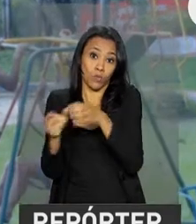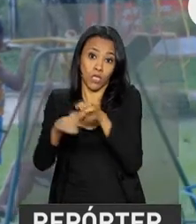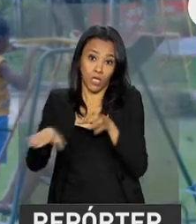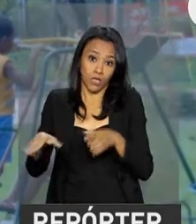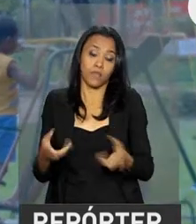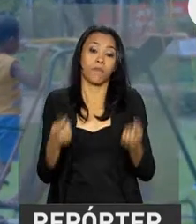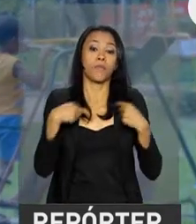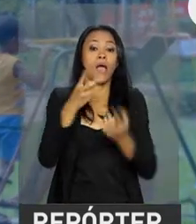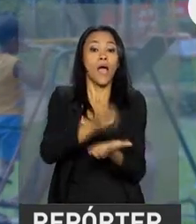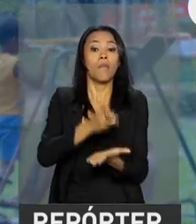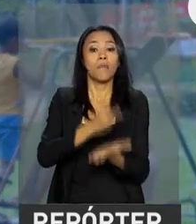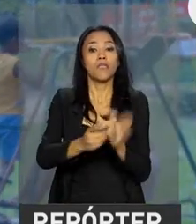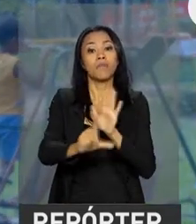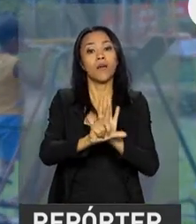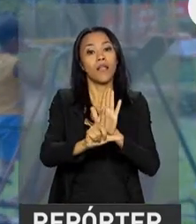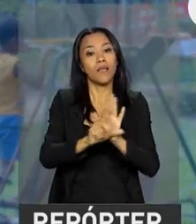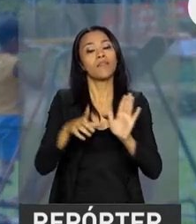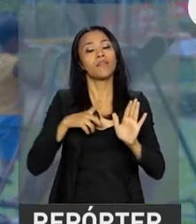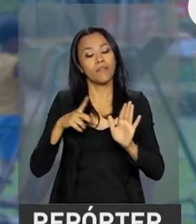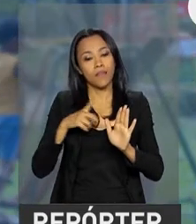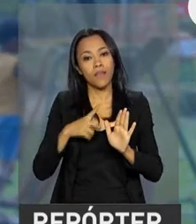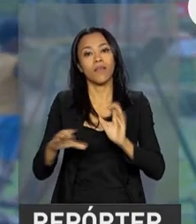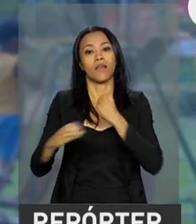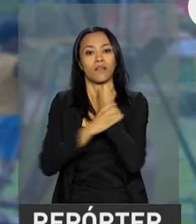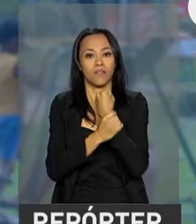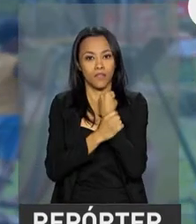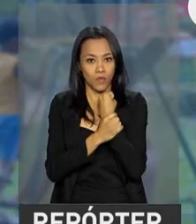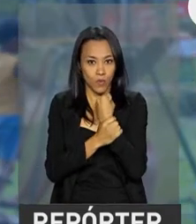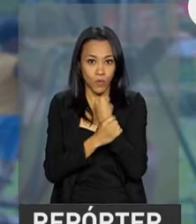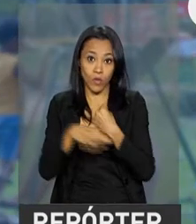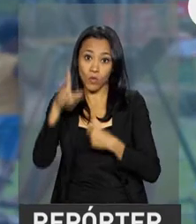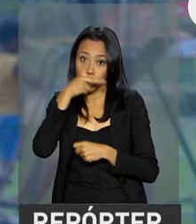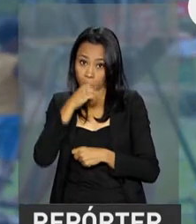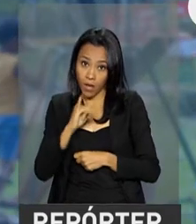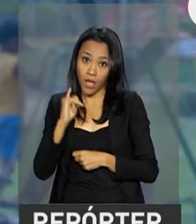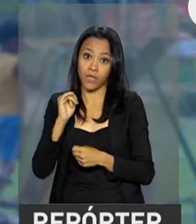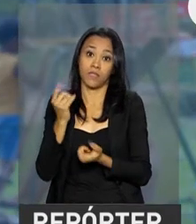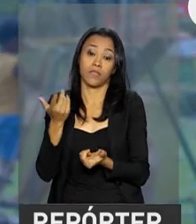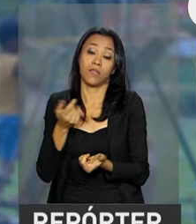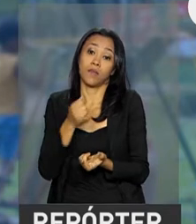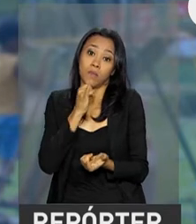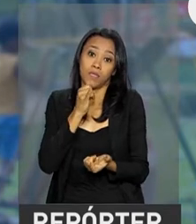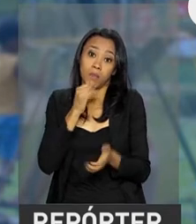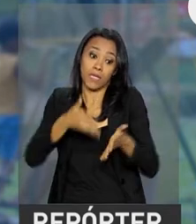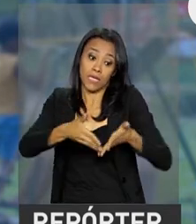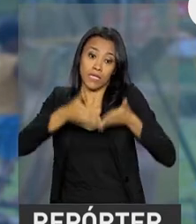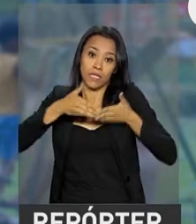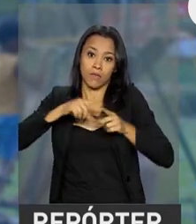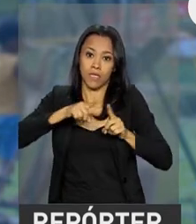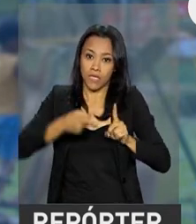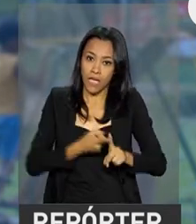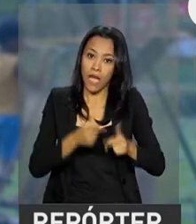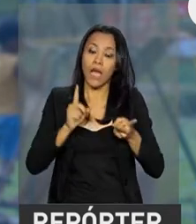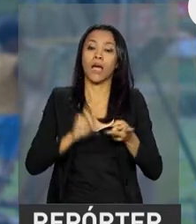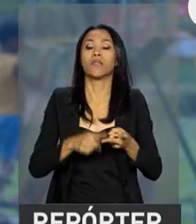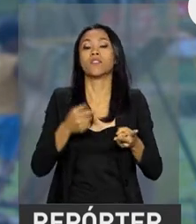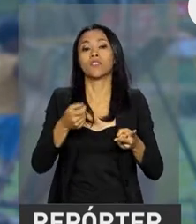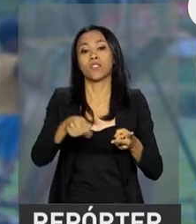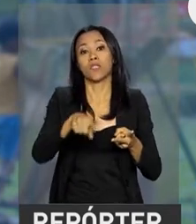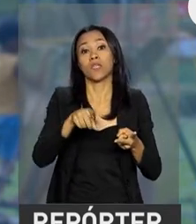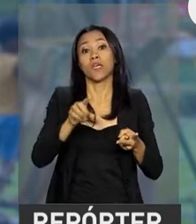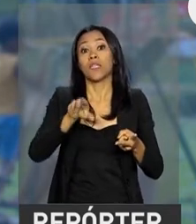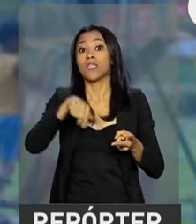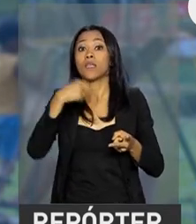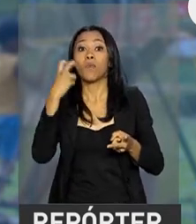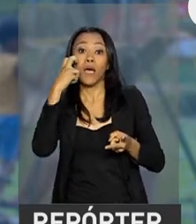pessoas que adotam as mesmas garantias trabalhistas dos pais sanguíneos como licença-maternidade estabilidade provisória após